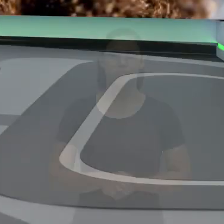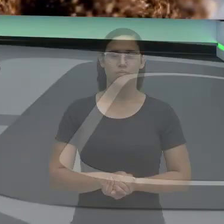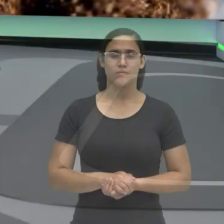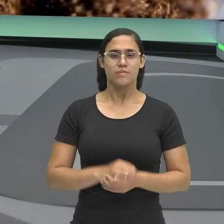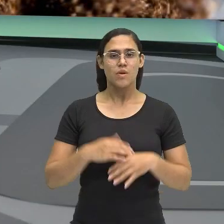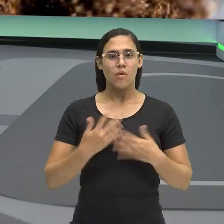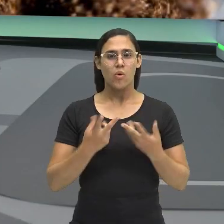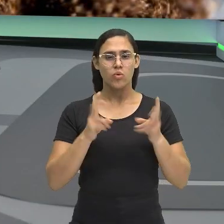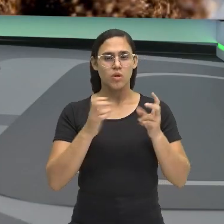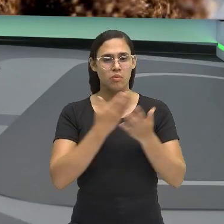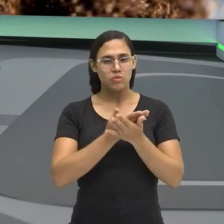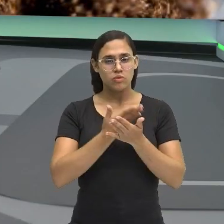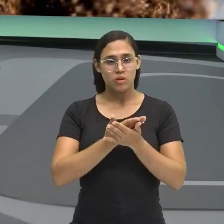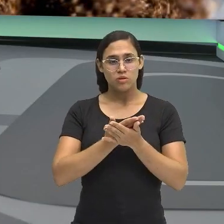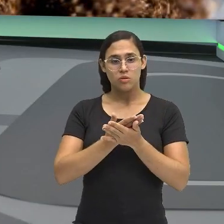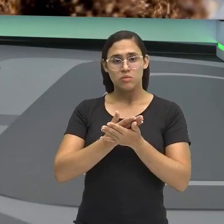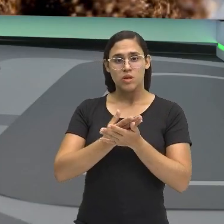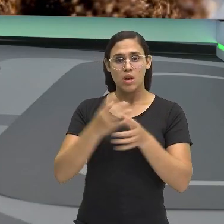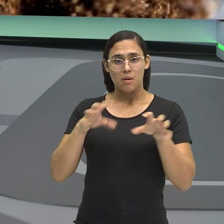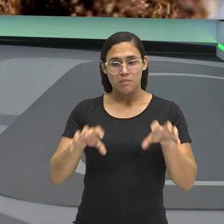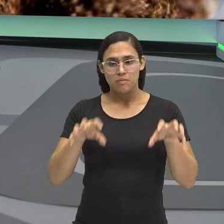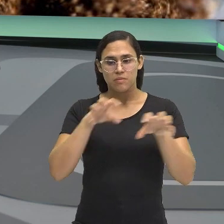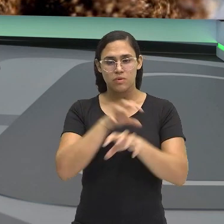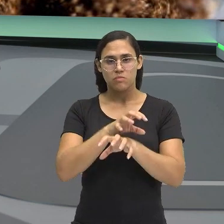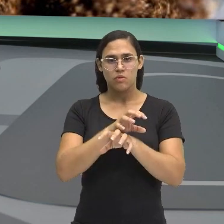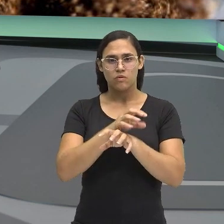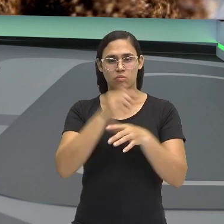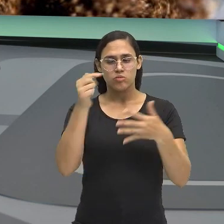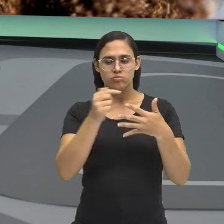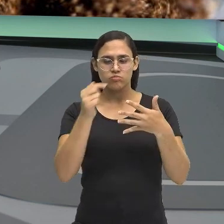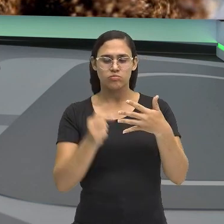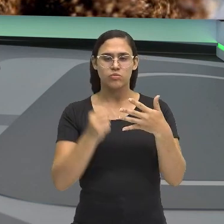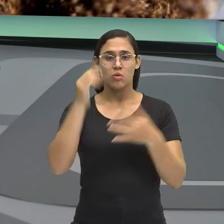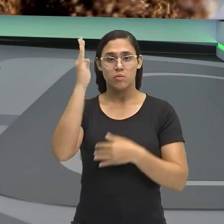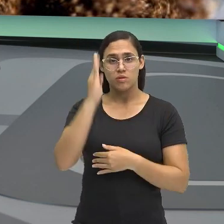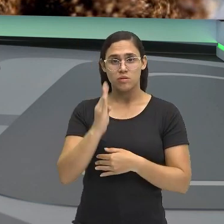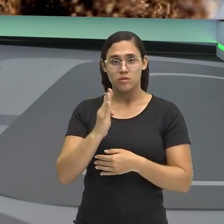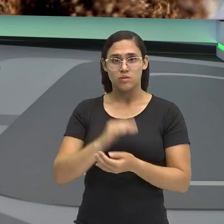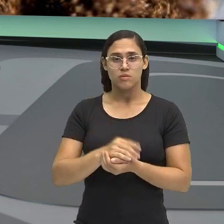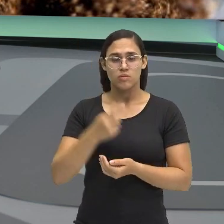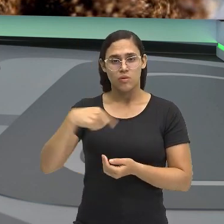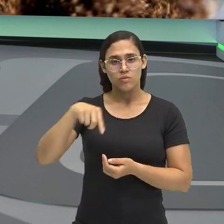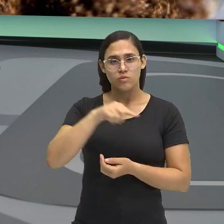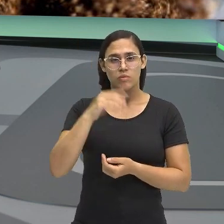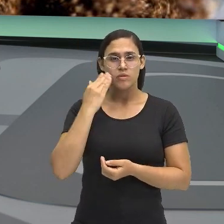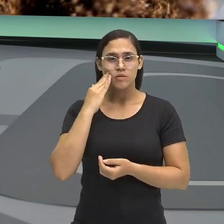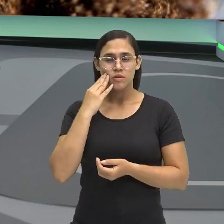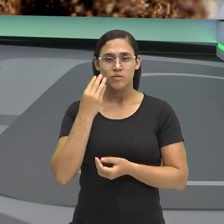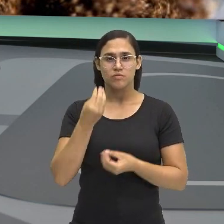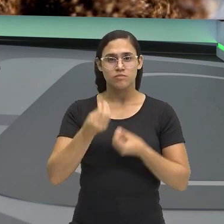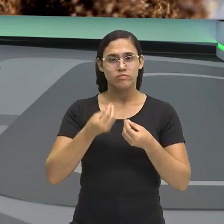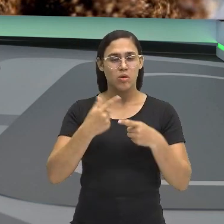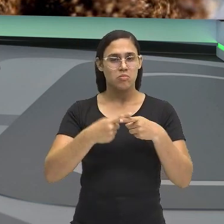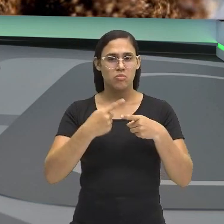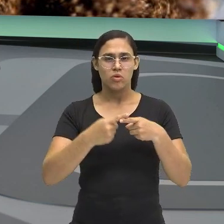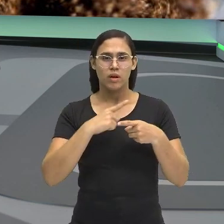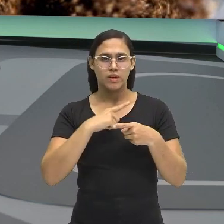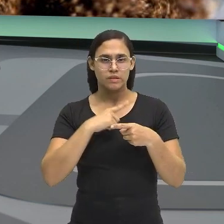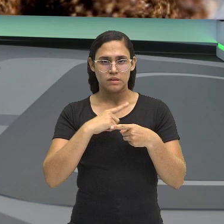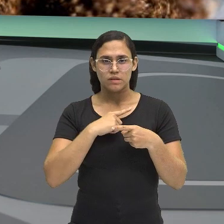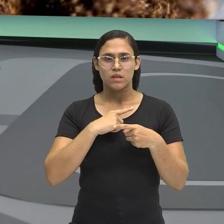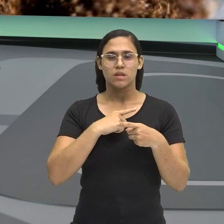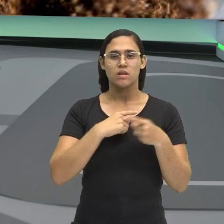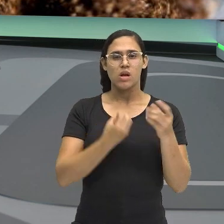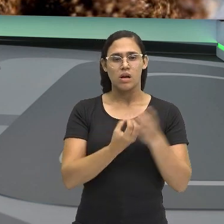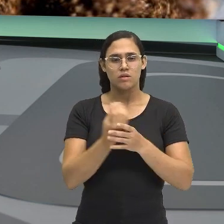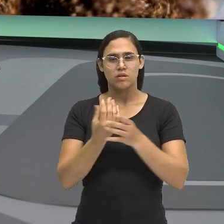Vamos falar sobre biomas, né? A gente vai citar alguns biomas brasileiros para vocês, então a gente vai entender por que eles existem, por que